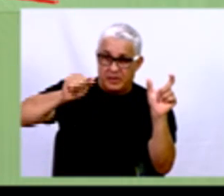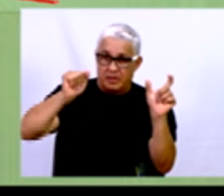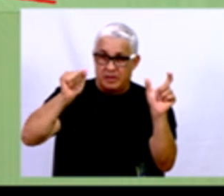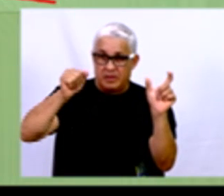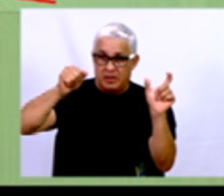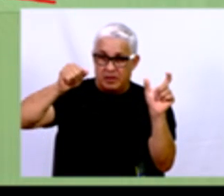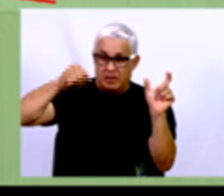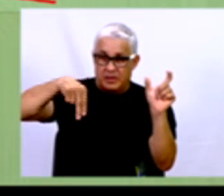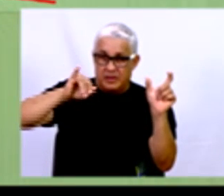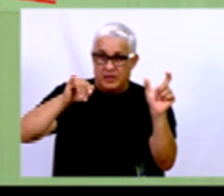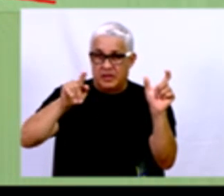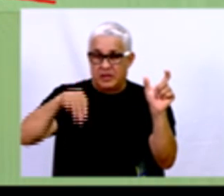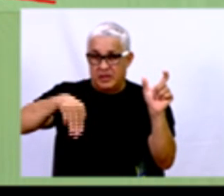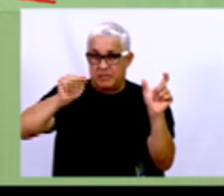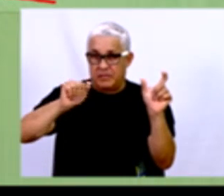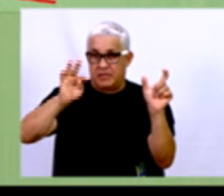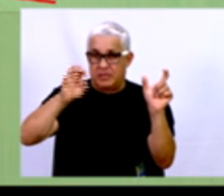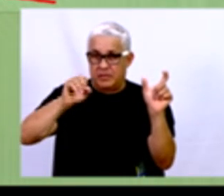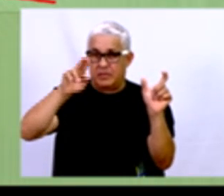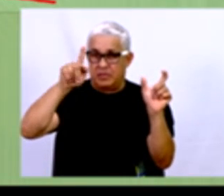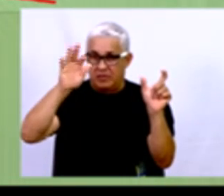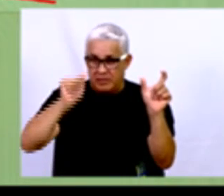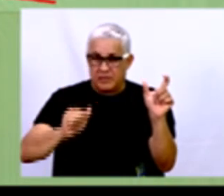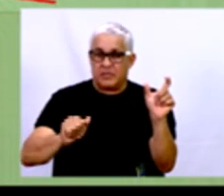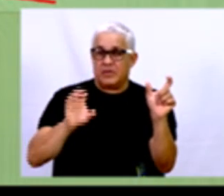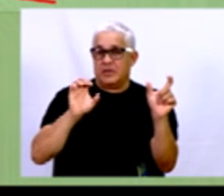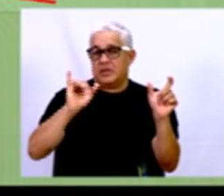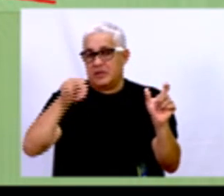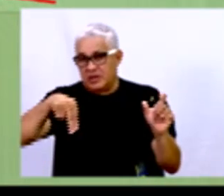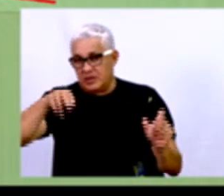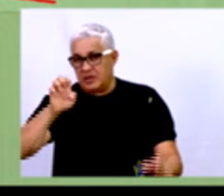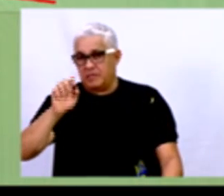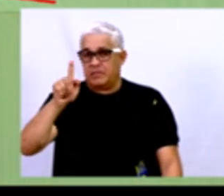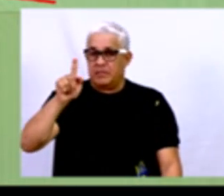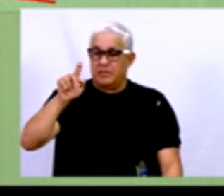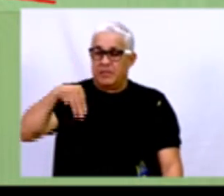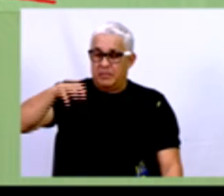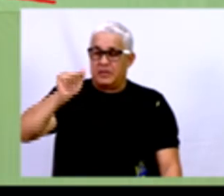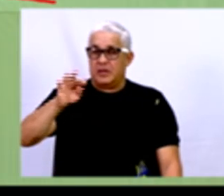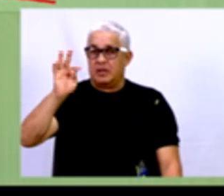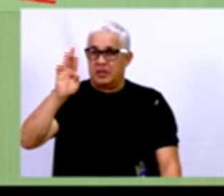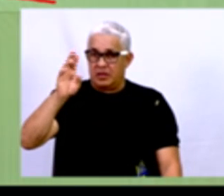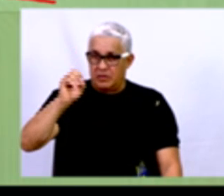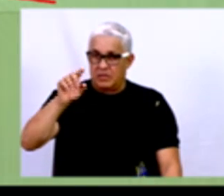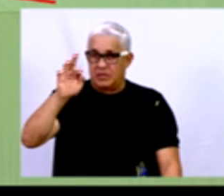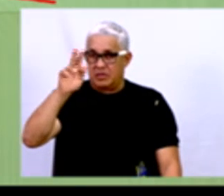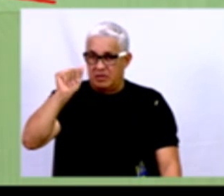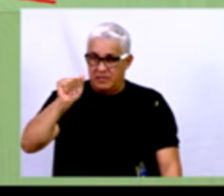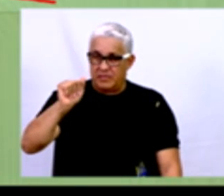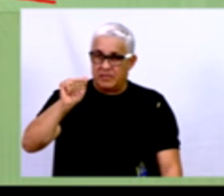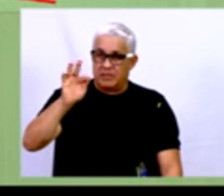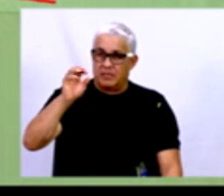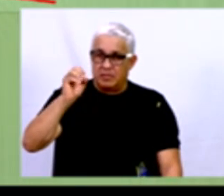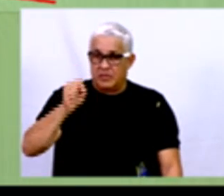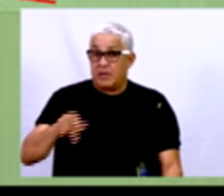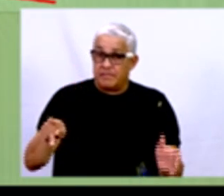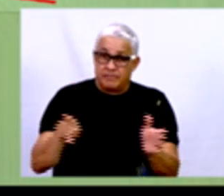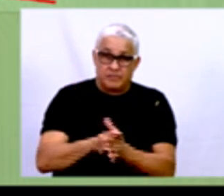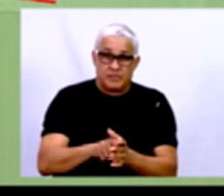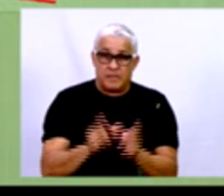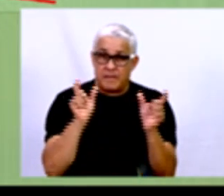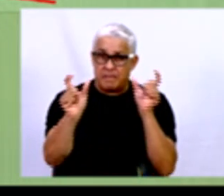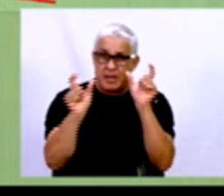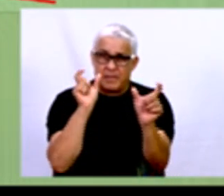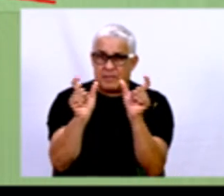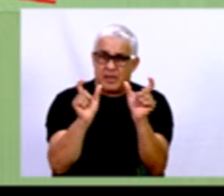animatógrafo, cinematógrafo, alteia, temos levar tábua, que são expressões antigas,